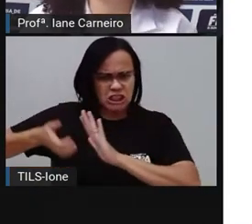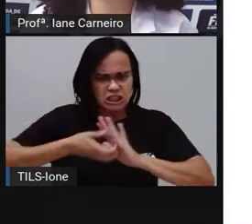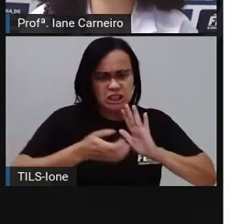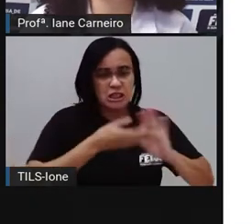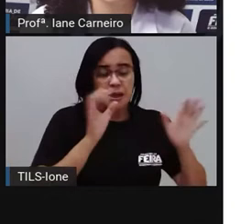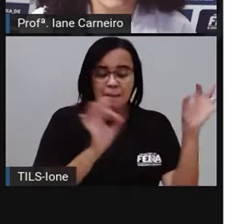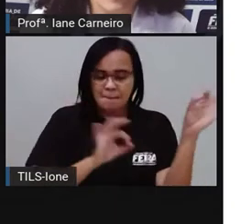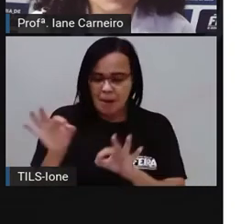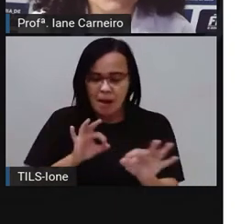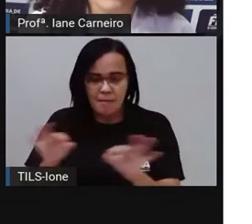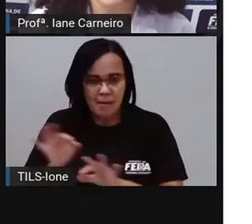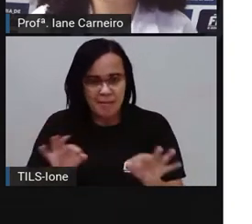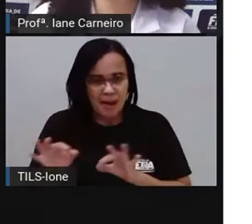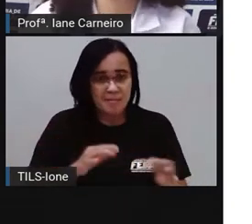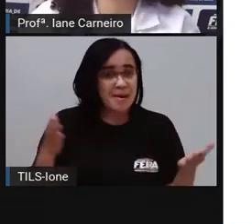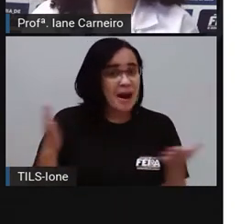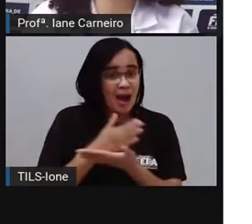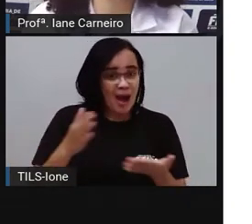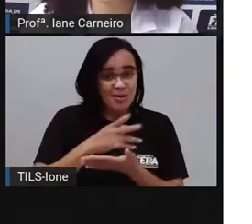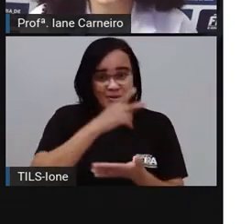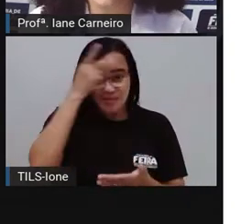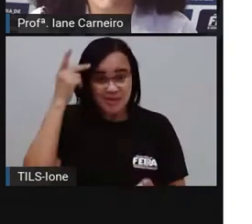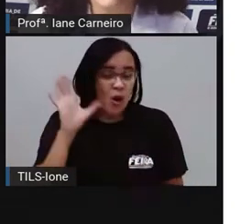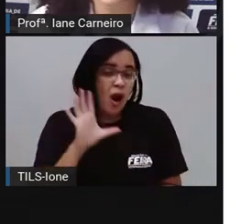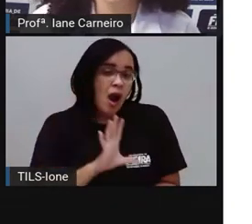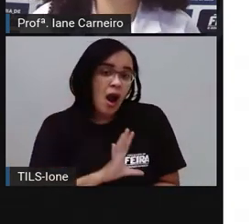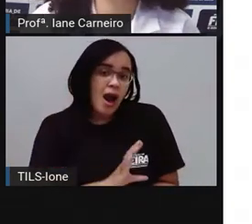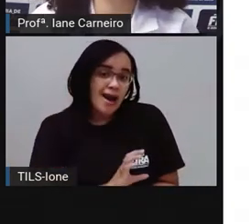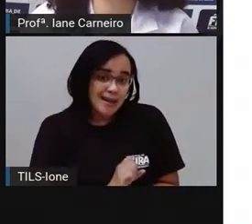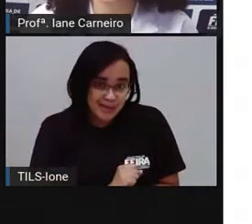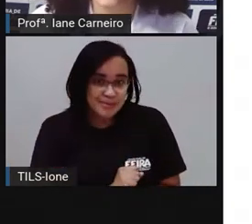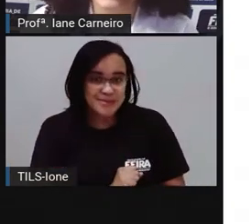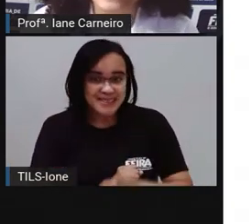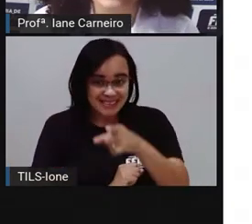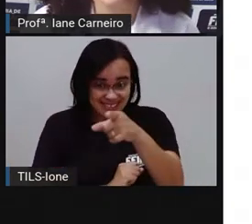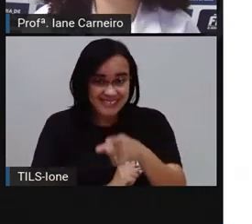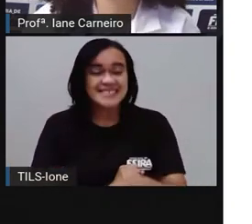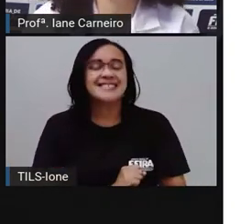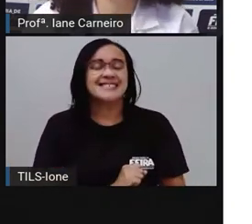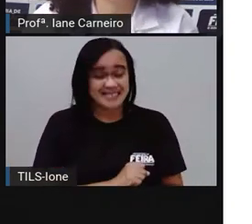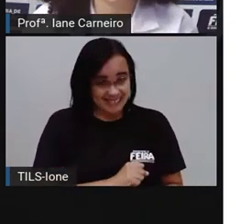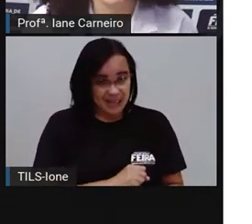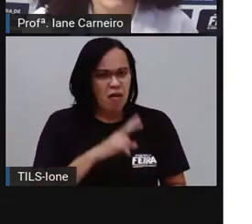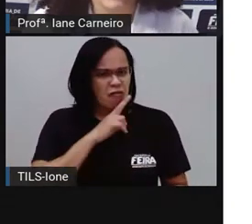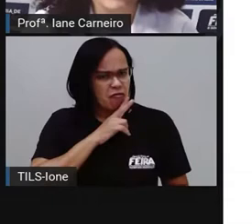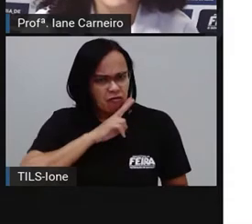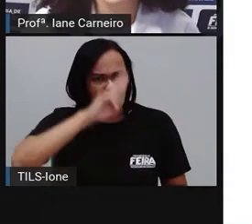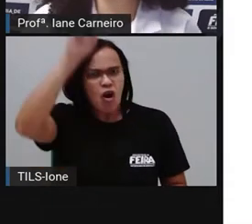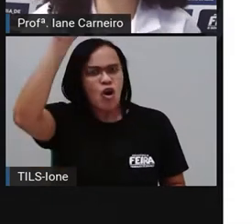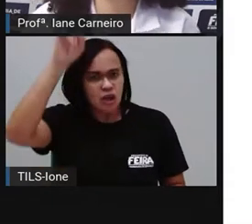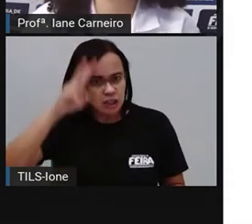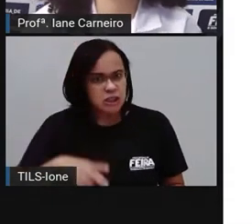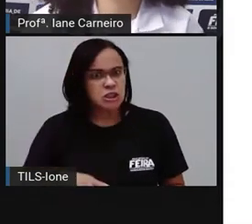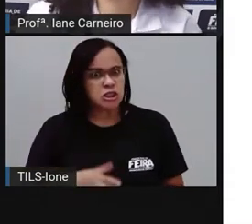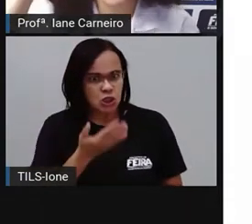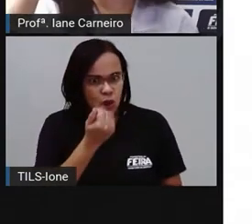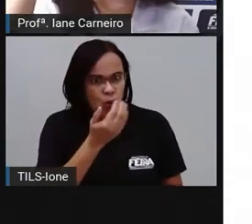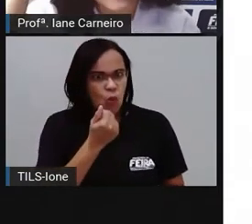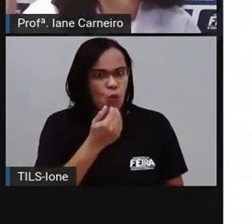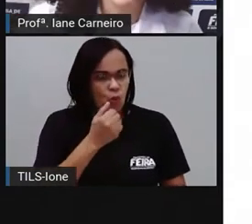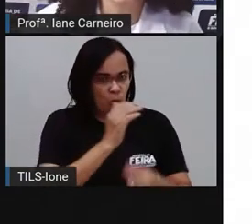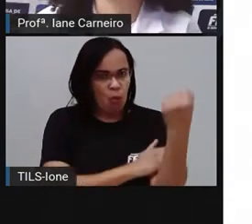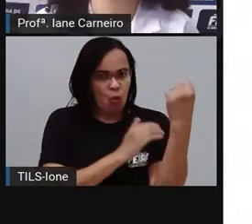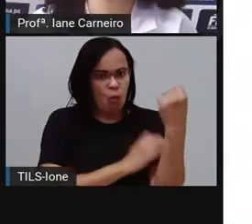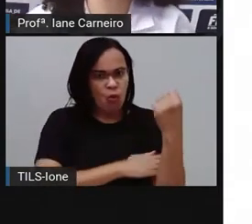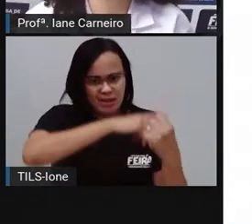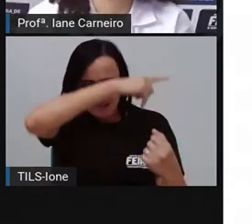preparo. Tem gente que ama, viu? A minha avó amava esse tipo de comida. E é forte, viu? Como minha avó dizia, chega